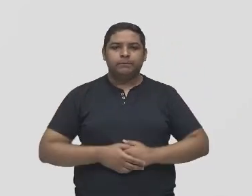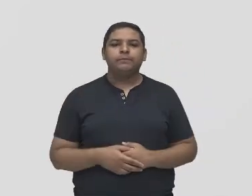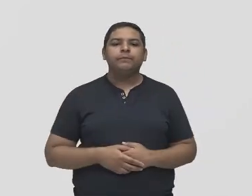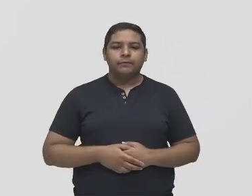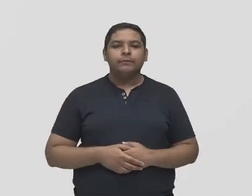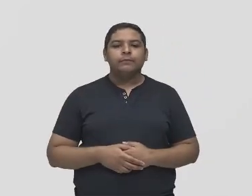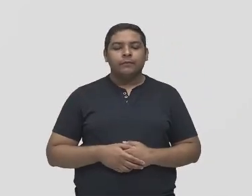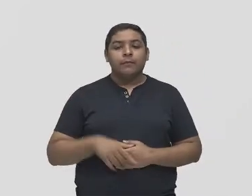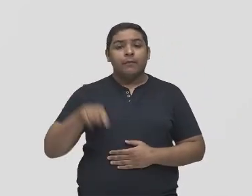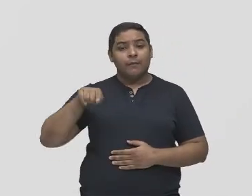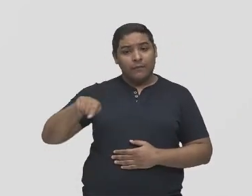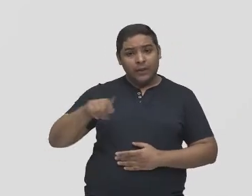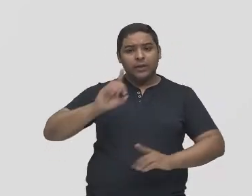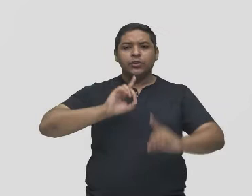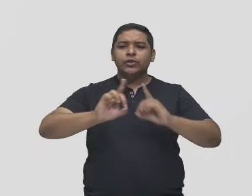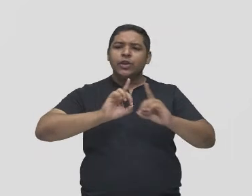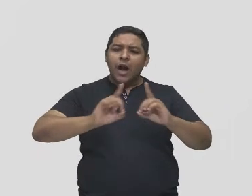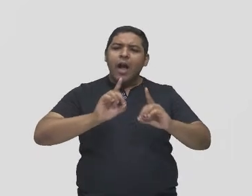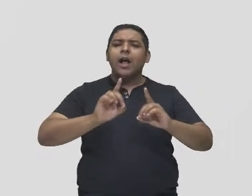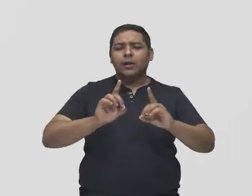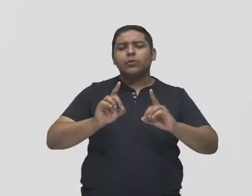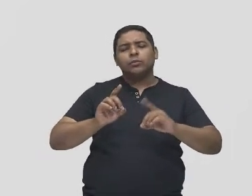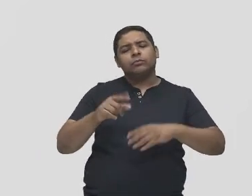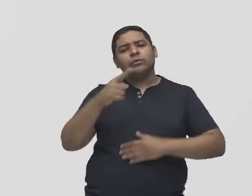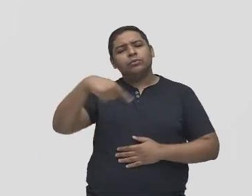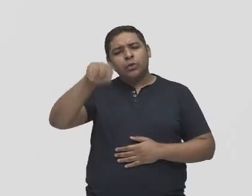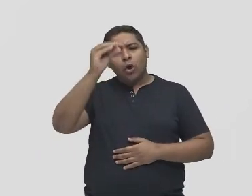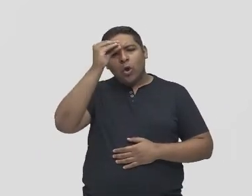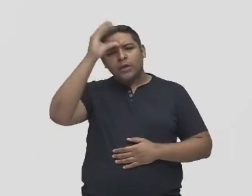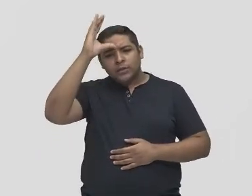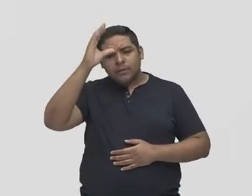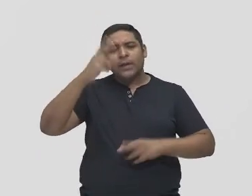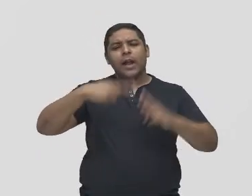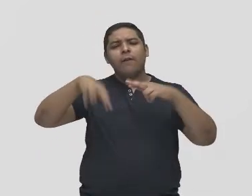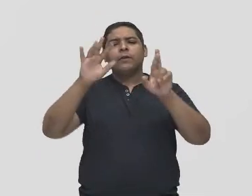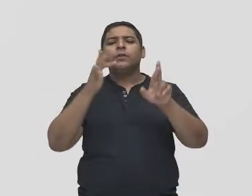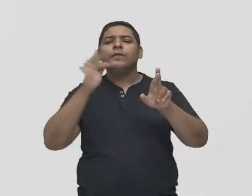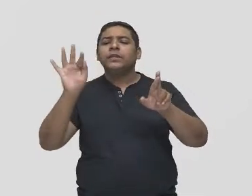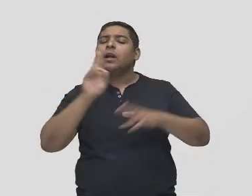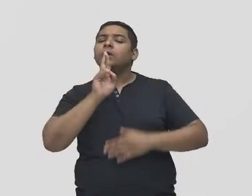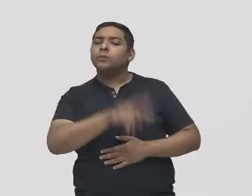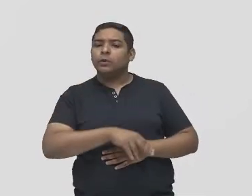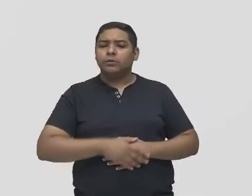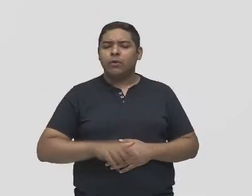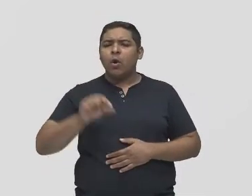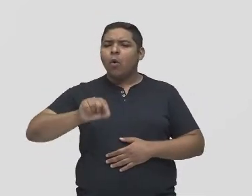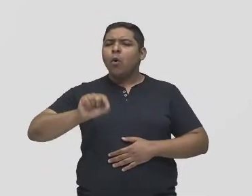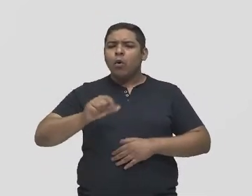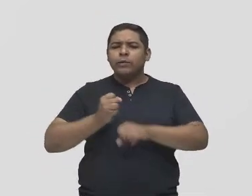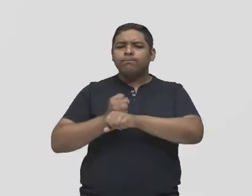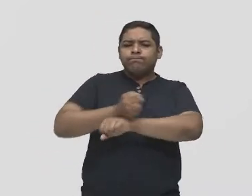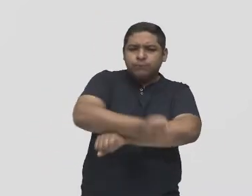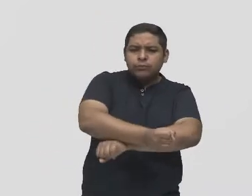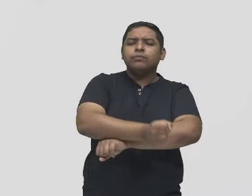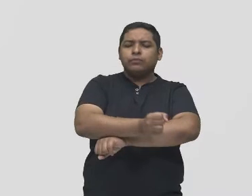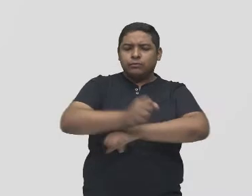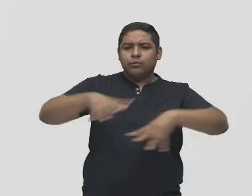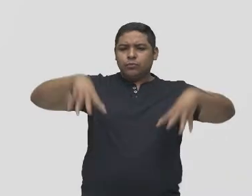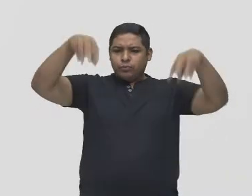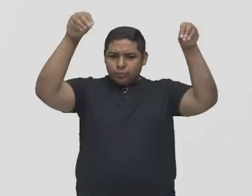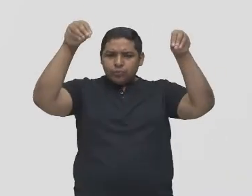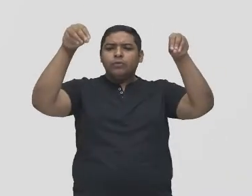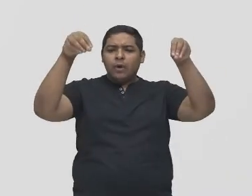nesse diálogo e nos seus conhecimentos sobre a Revolução Francesa, responda: o que a tomada da Bastilha representou para os franceses